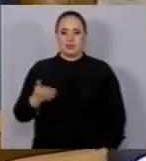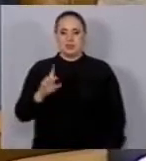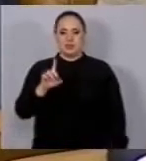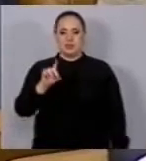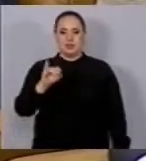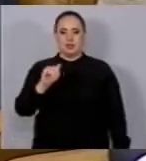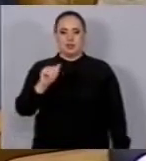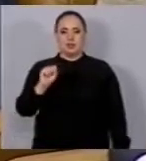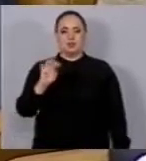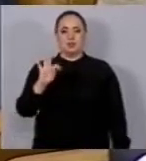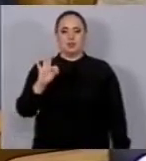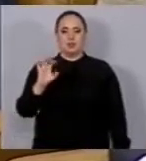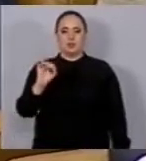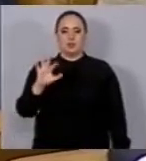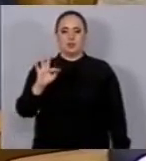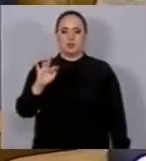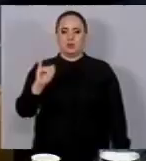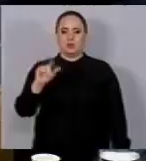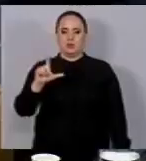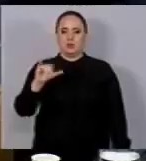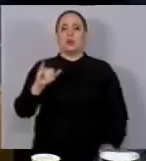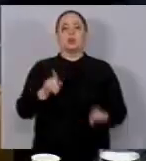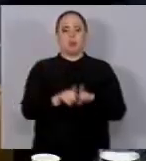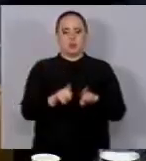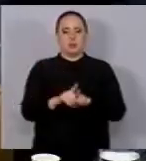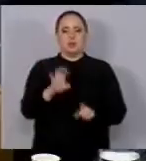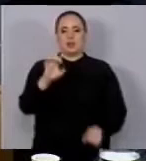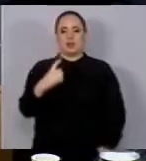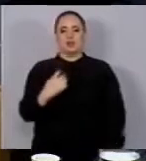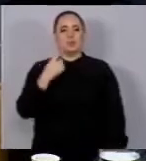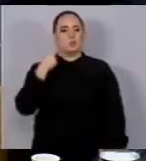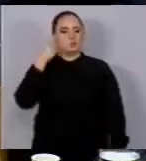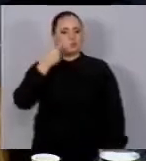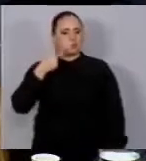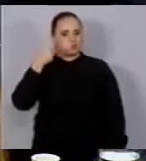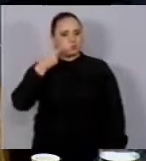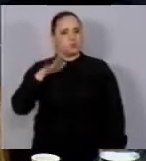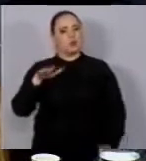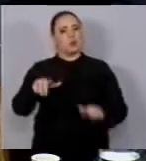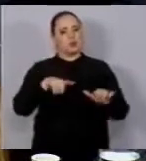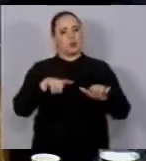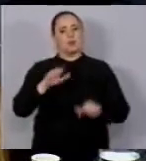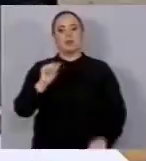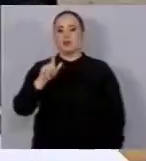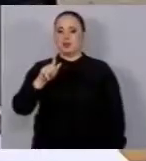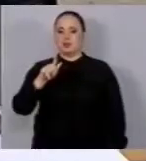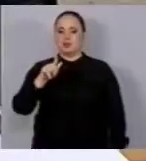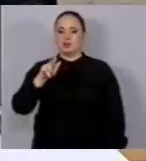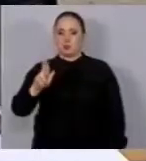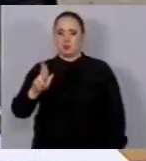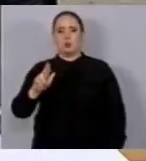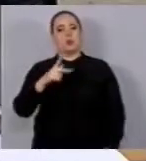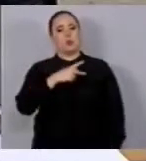Dias Toffoli, também egresso da advocacia, com passagem na Advocacia Geral da União,